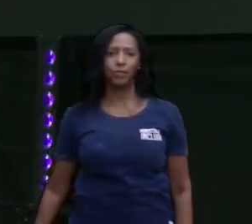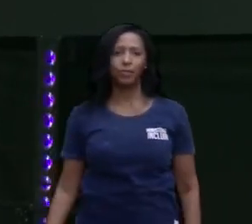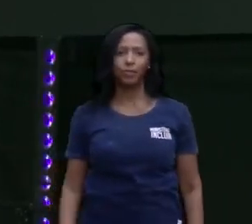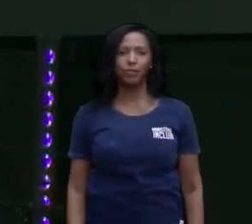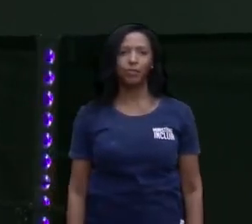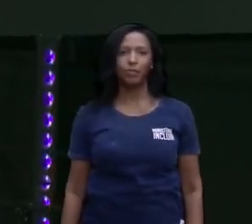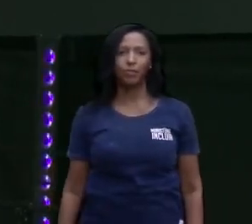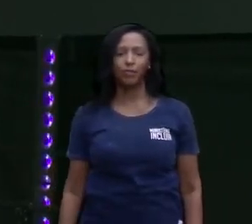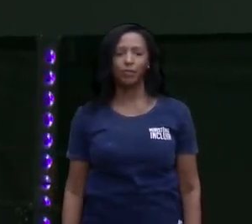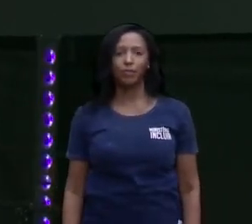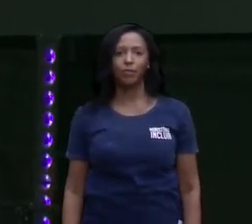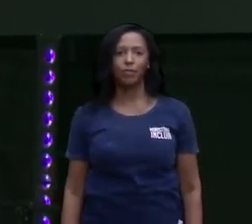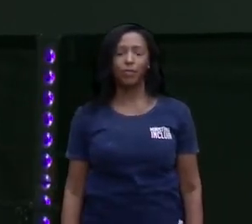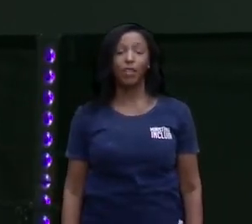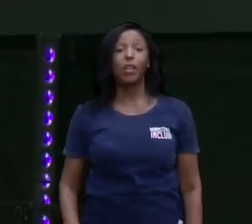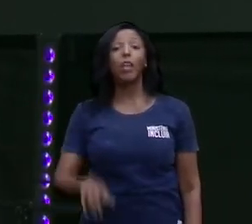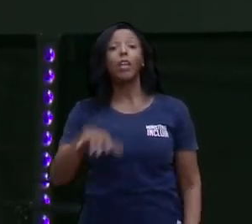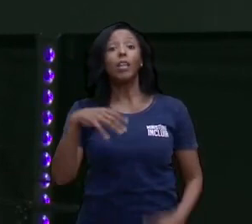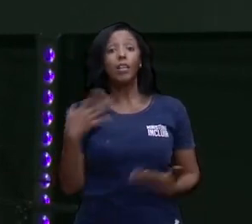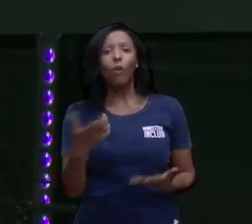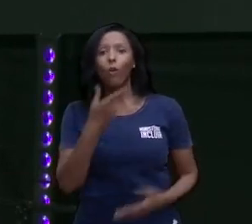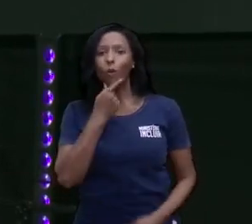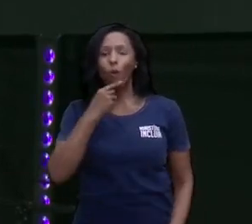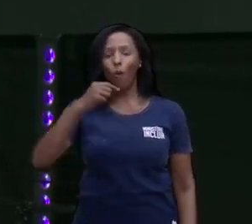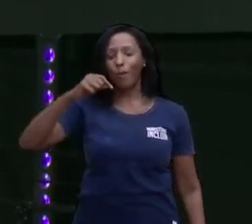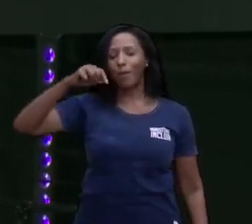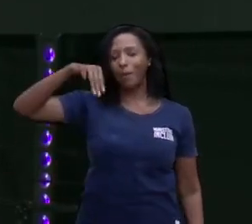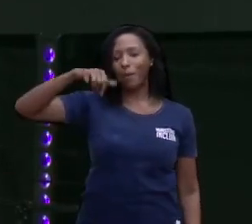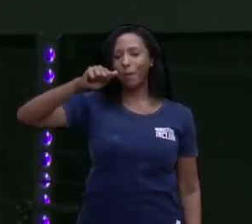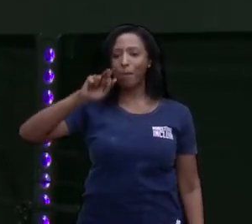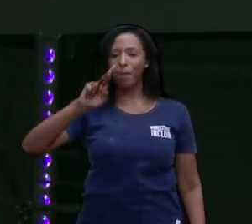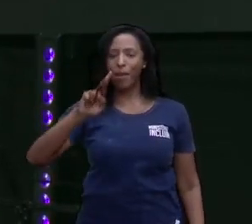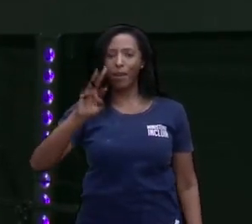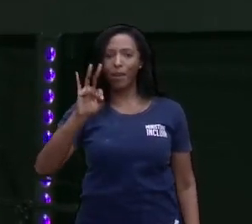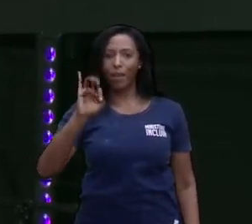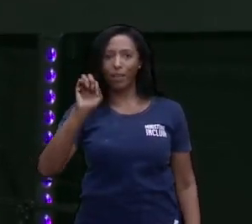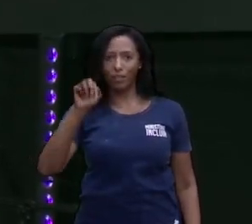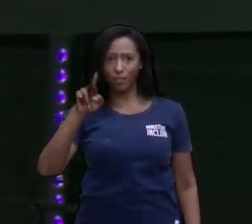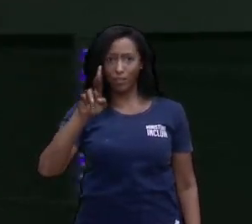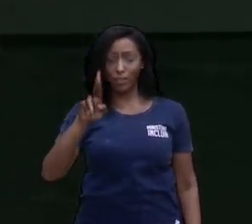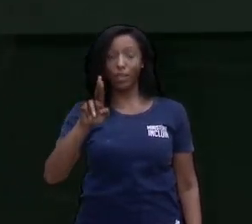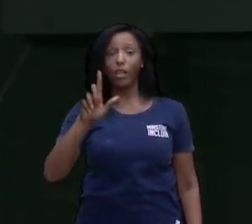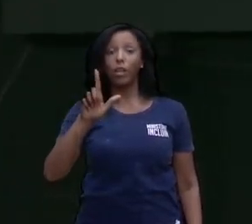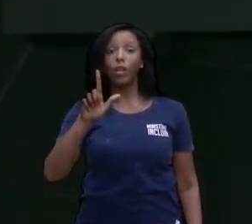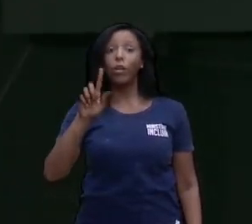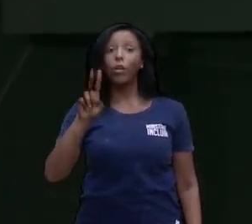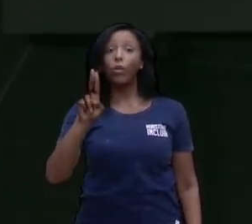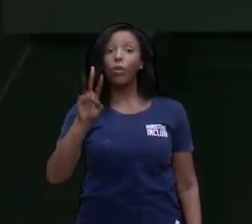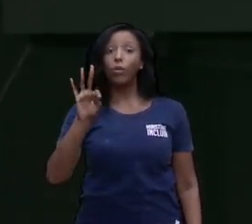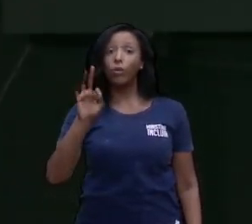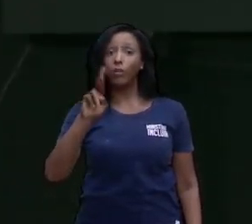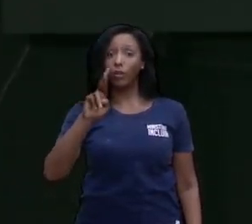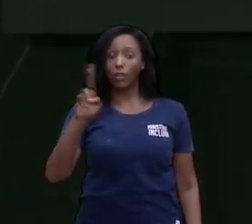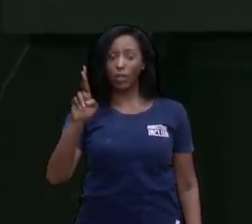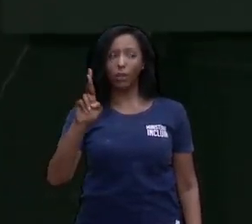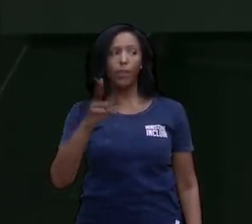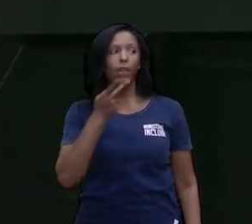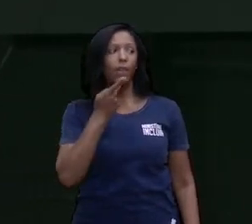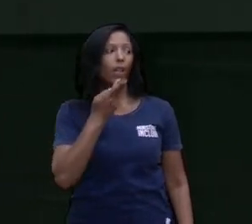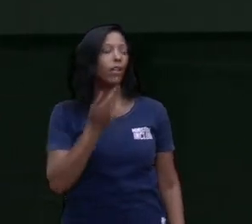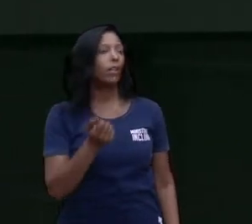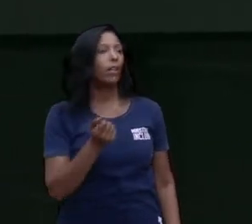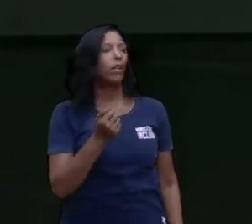pode fazer isso o pastor mas a pessoa que me fez o mal eu